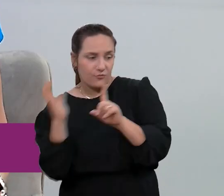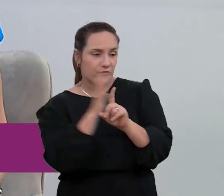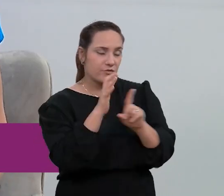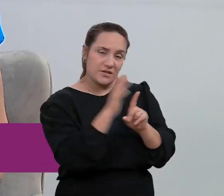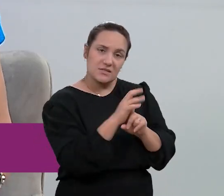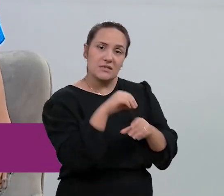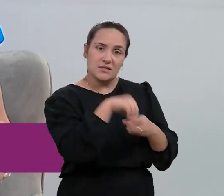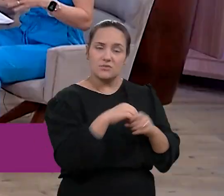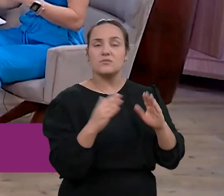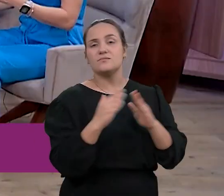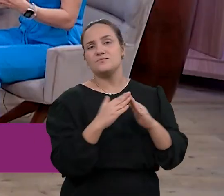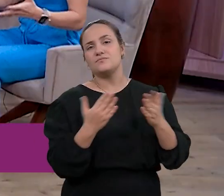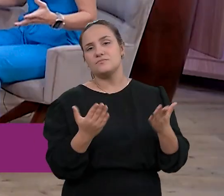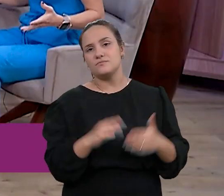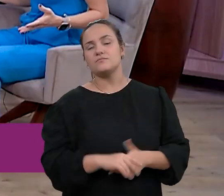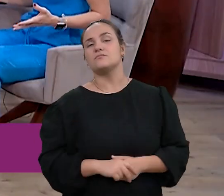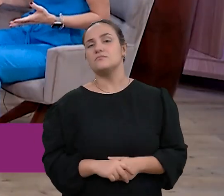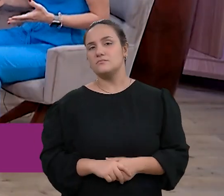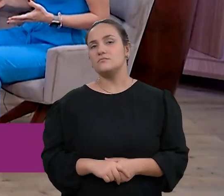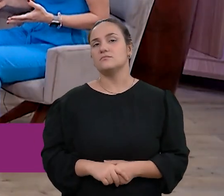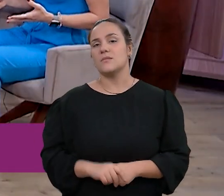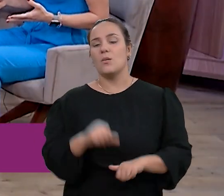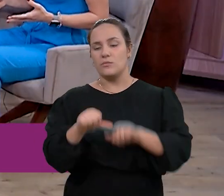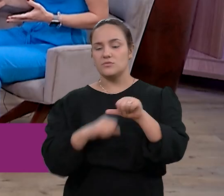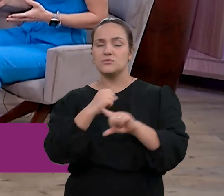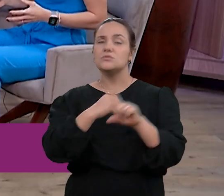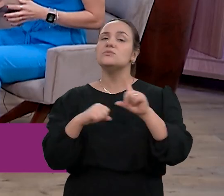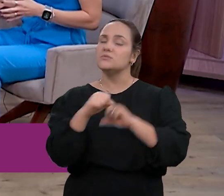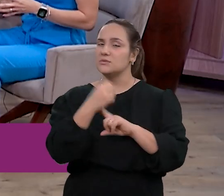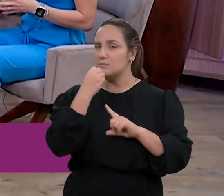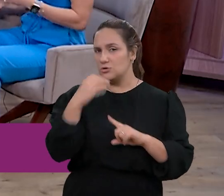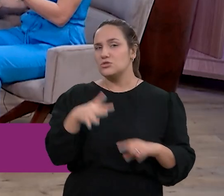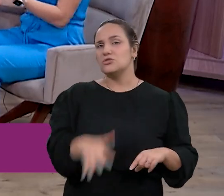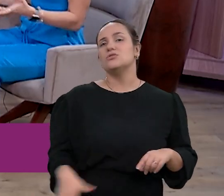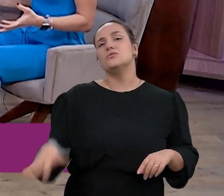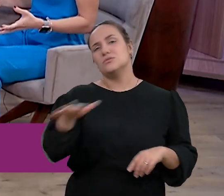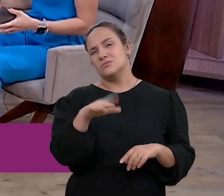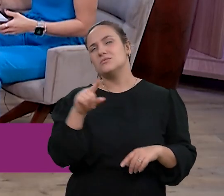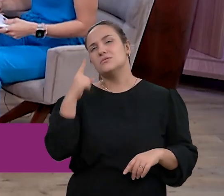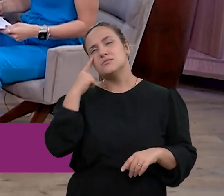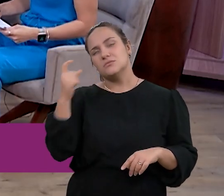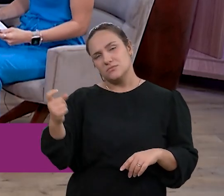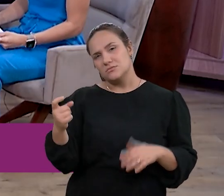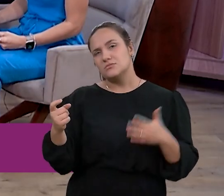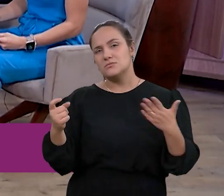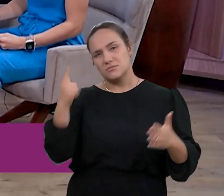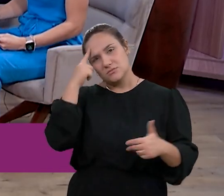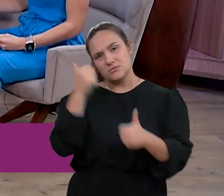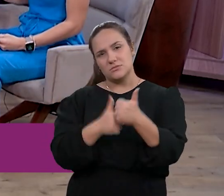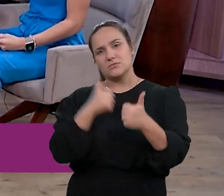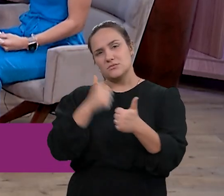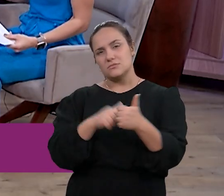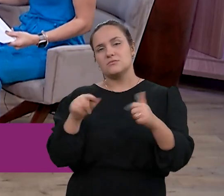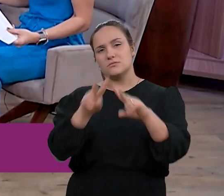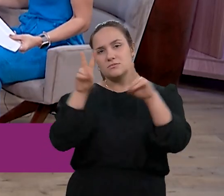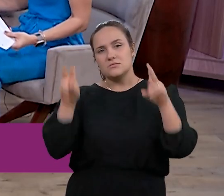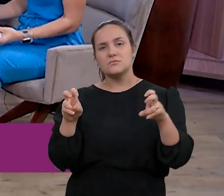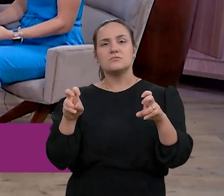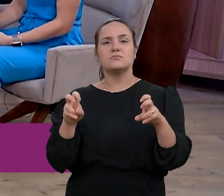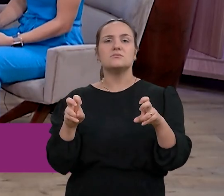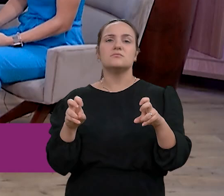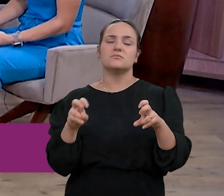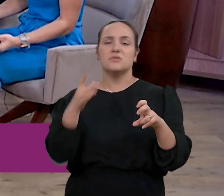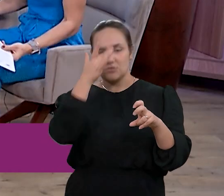no ambiente doméstico a gente também transforma a sociedade de forma geral então é interessante né a gente refletir a respeito disso Tava pensando até nas